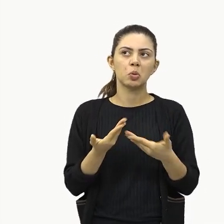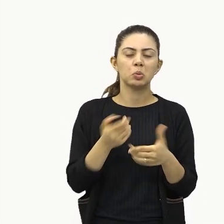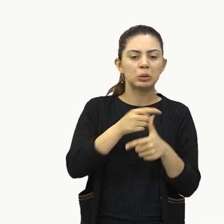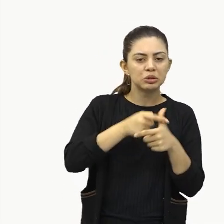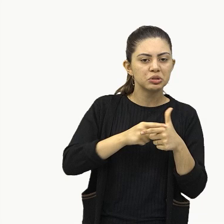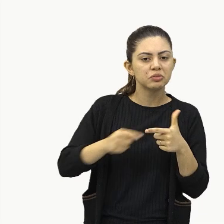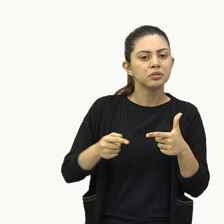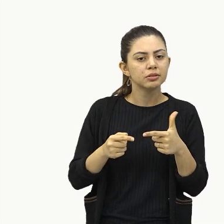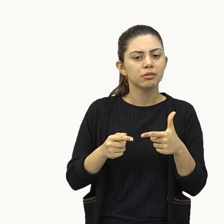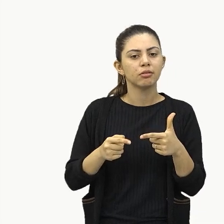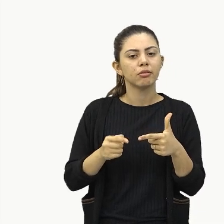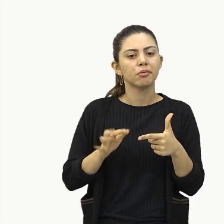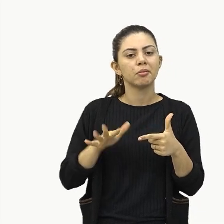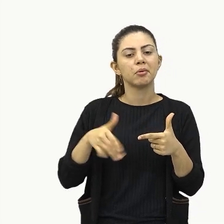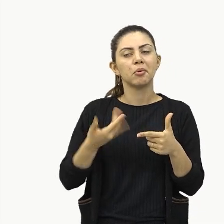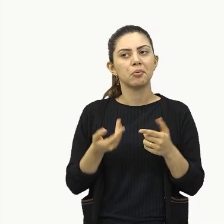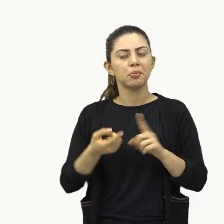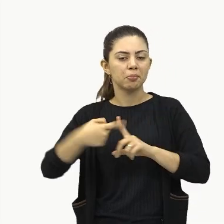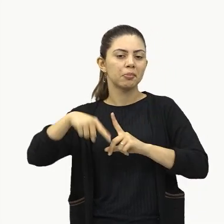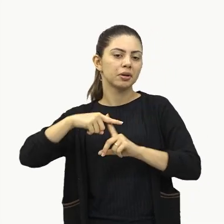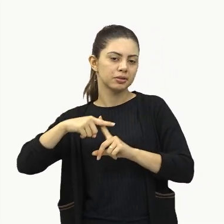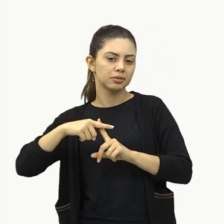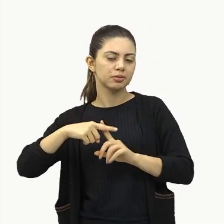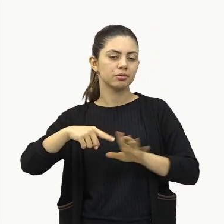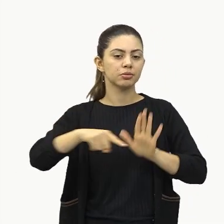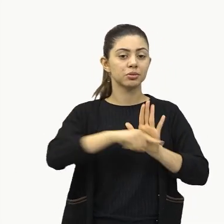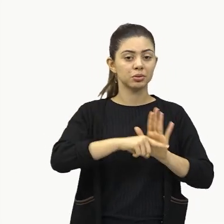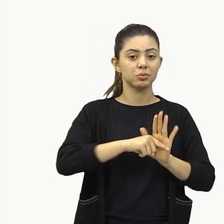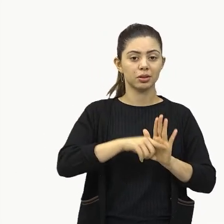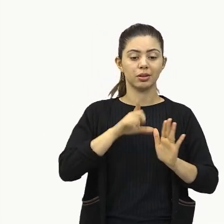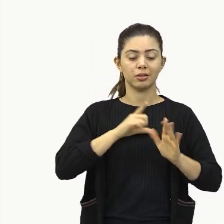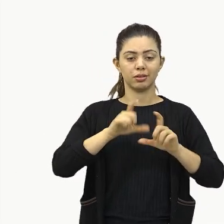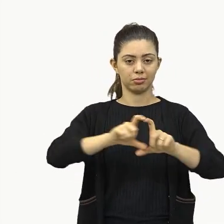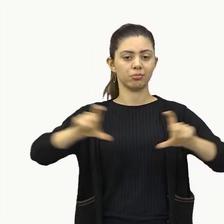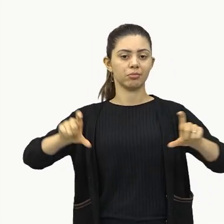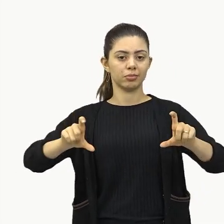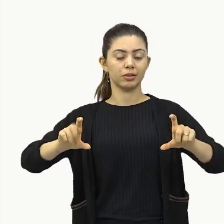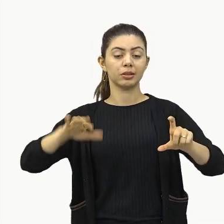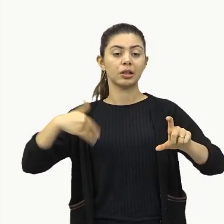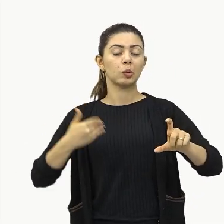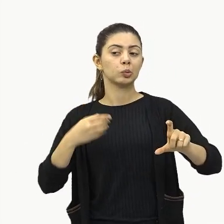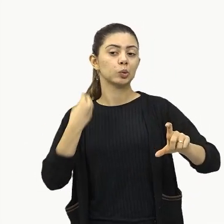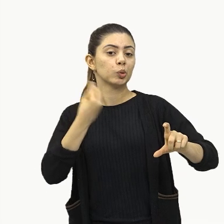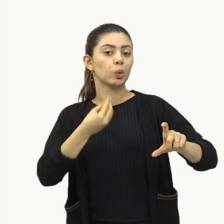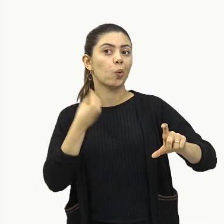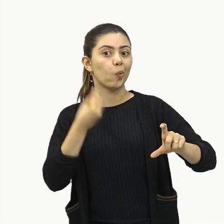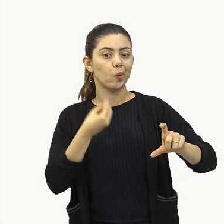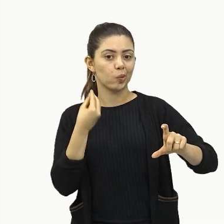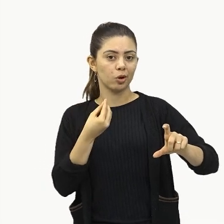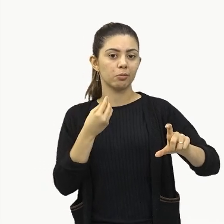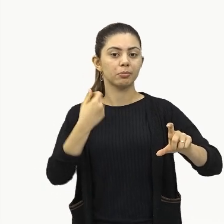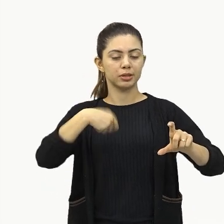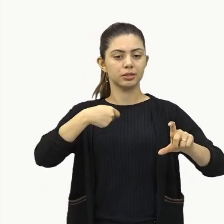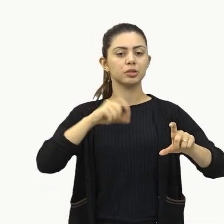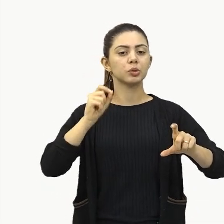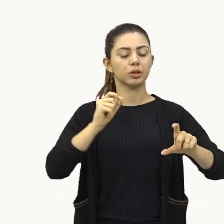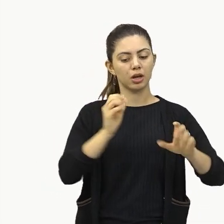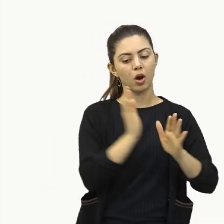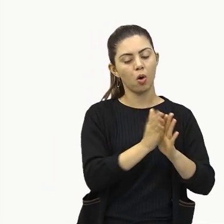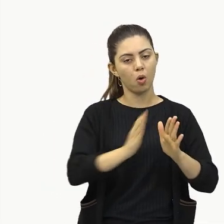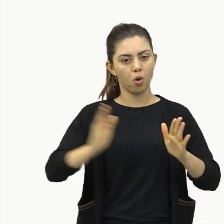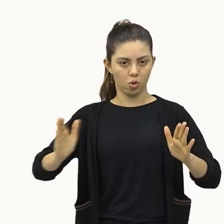divisão, adição e subtração na expressão numérica, nós vamos trabalhando ali na ordem que elas